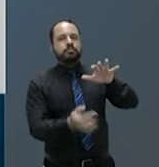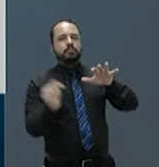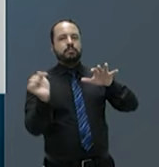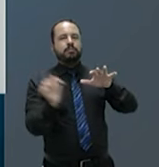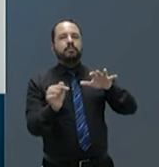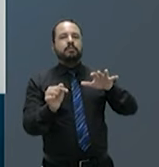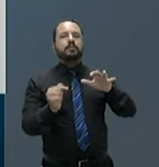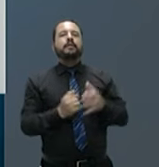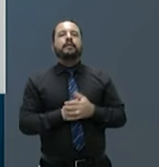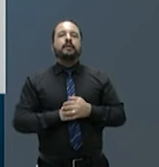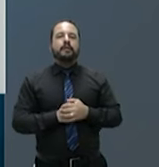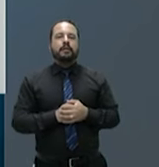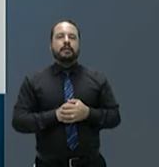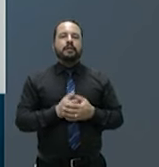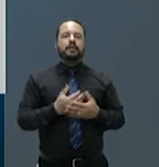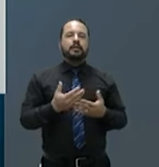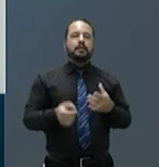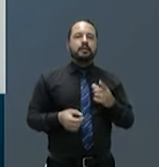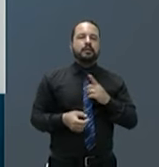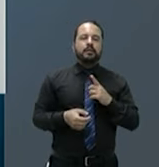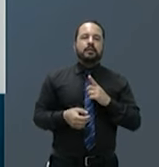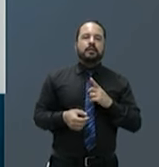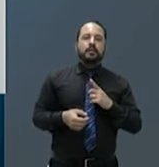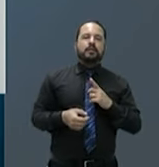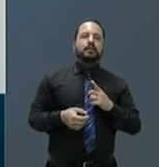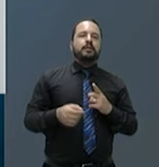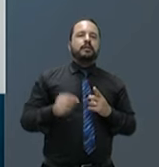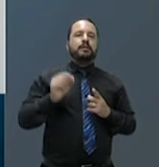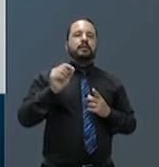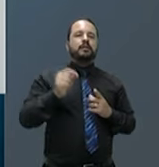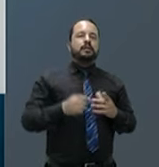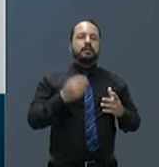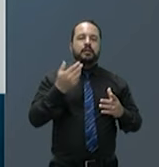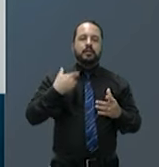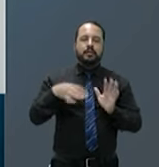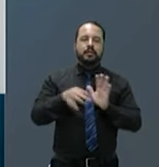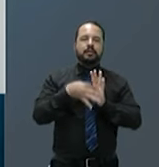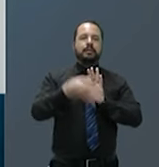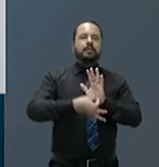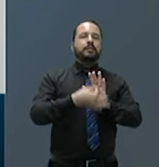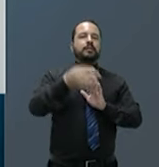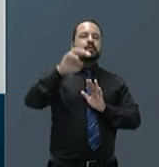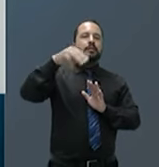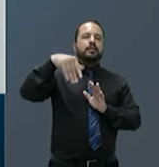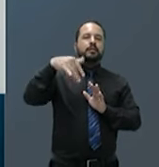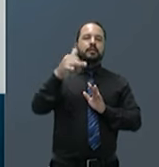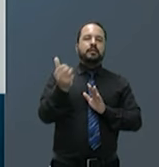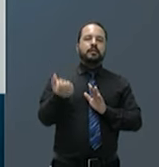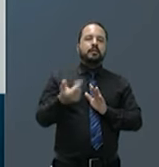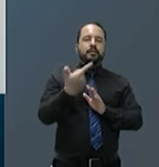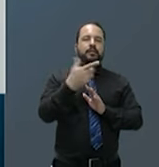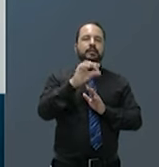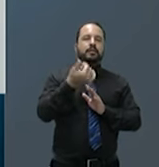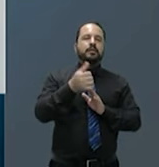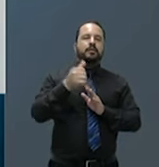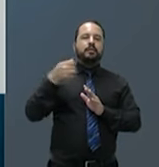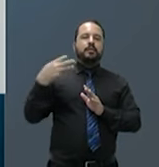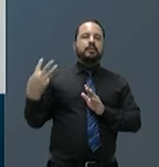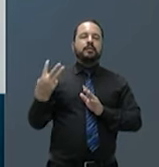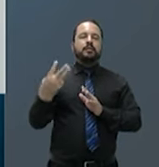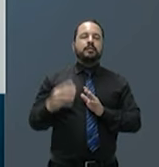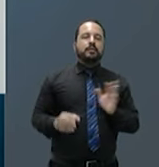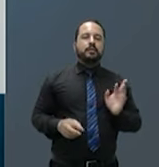recebida. Seria possível argumentar que, a partir de março de 2023, a Westland passou a ter representante